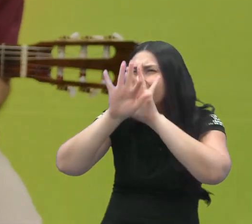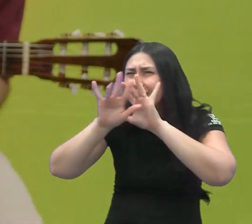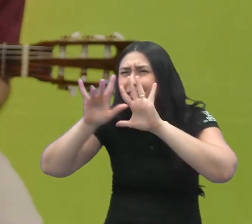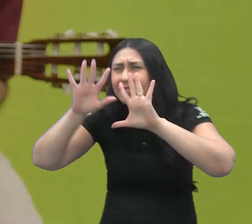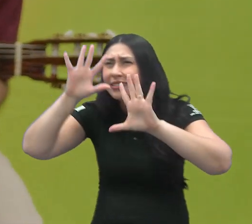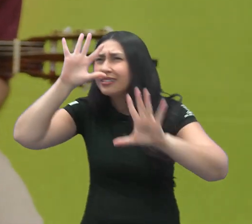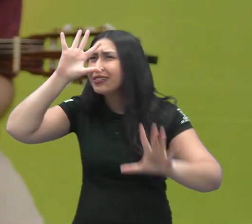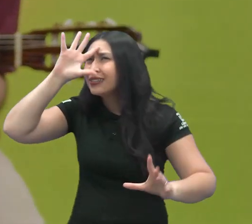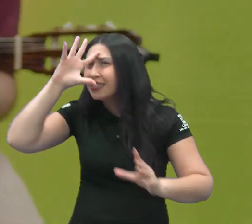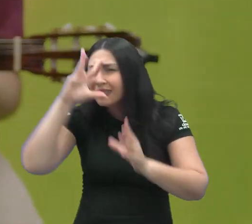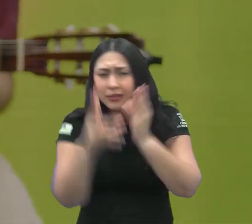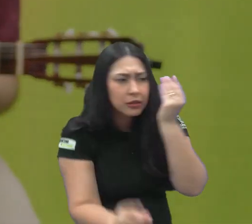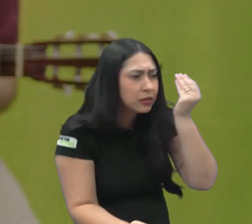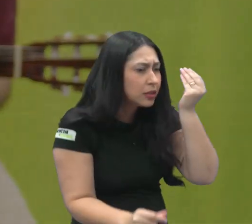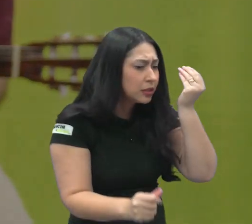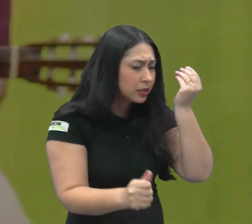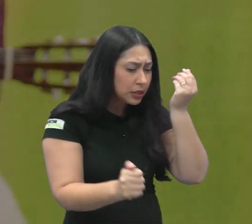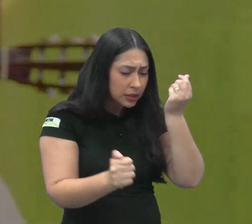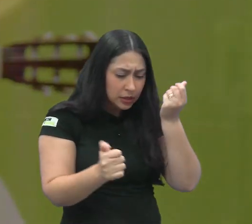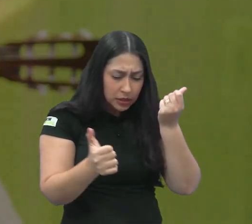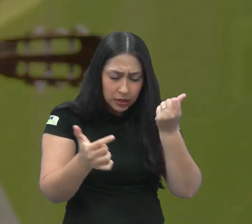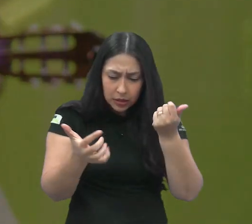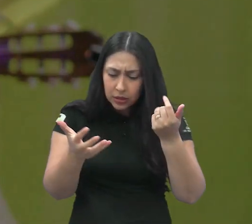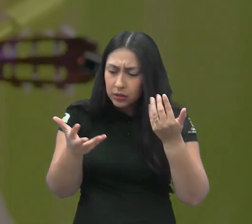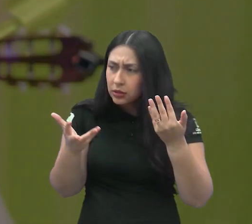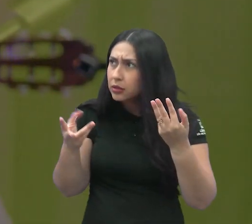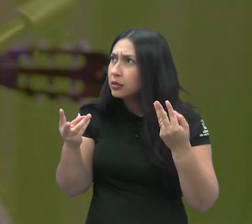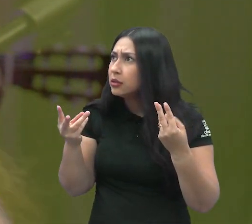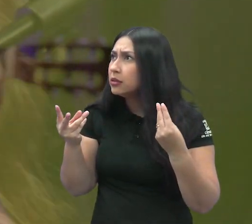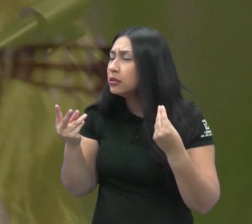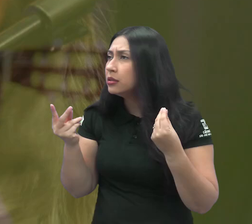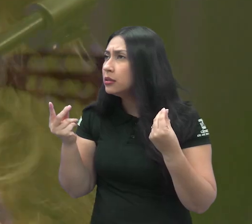embaçar a compreensão